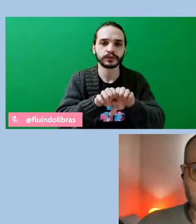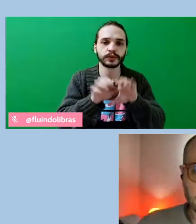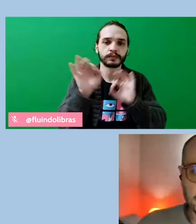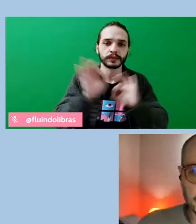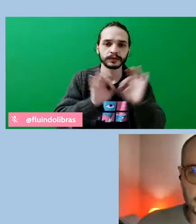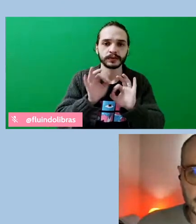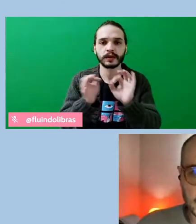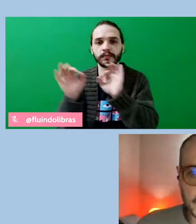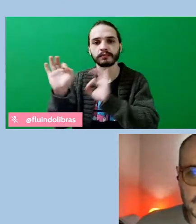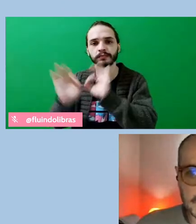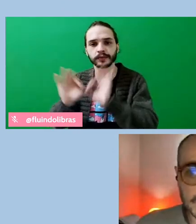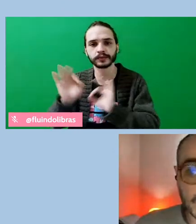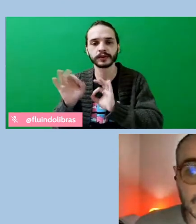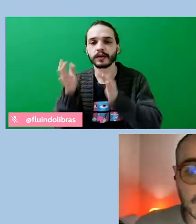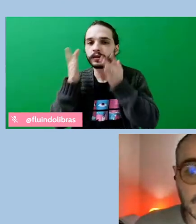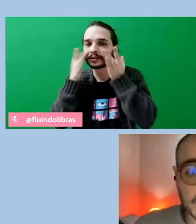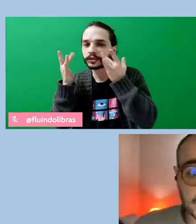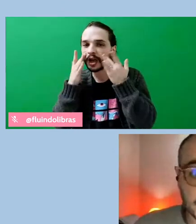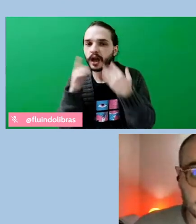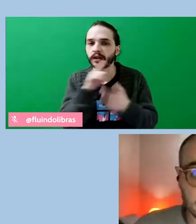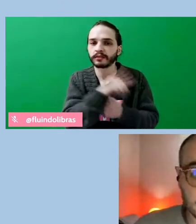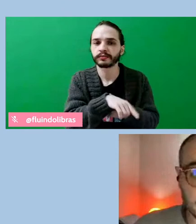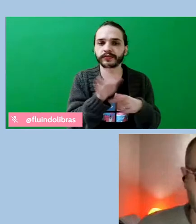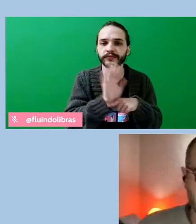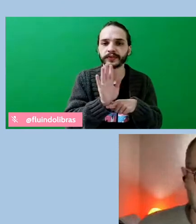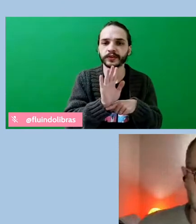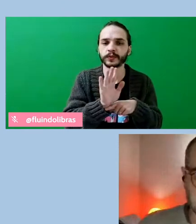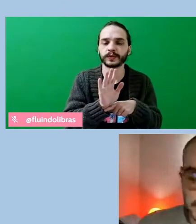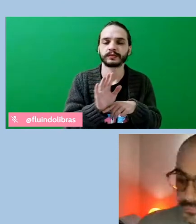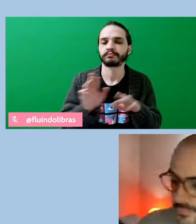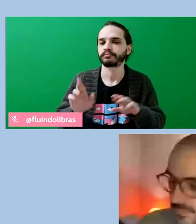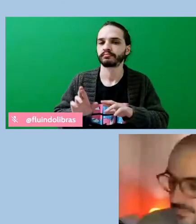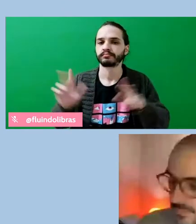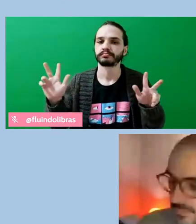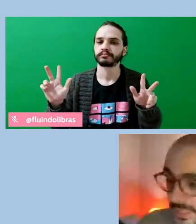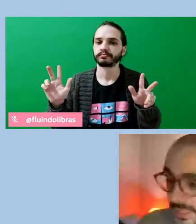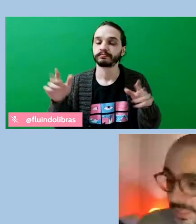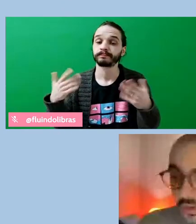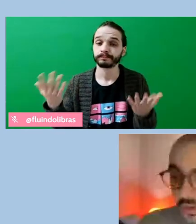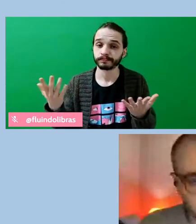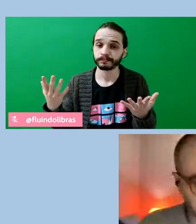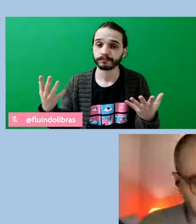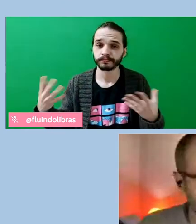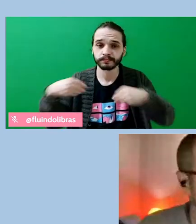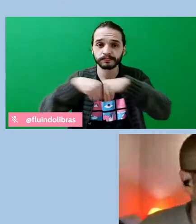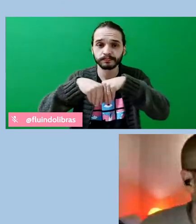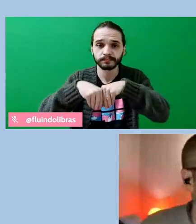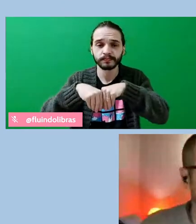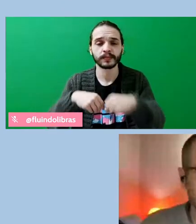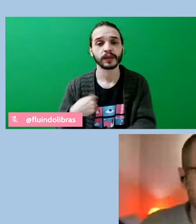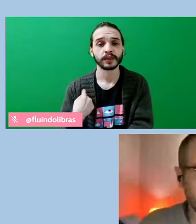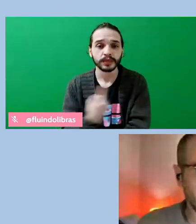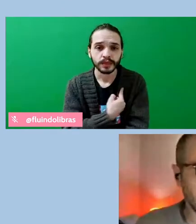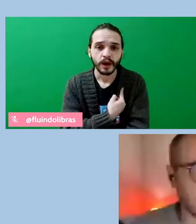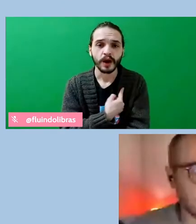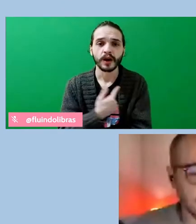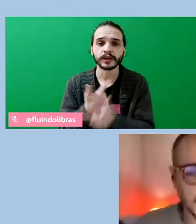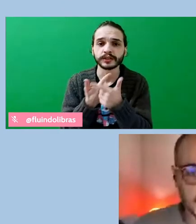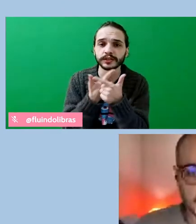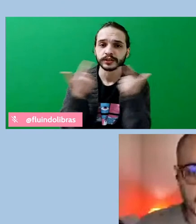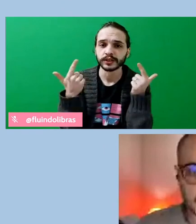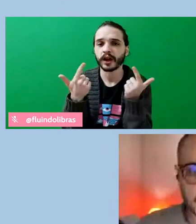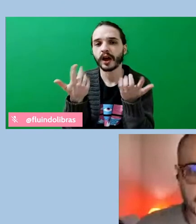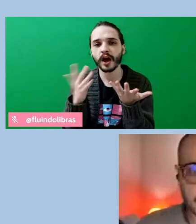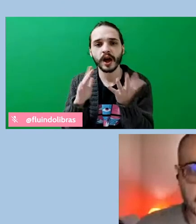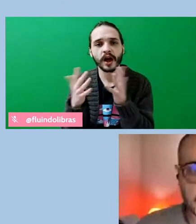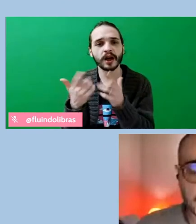Quando a gente fala, vamos fazer uma peça. No nosso caso especificamente, a gente teve uma sorte, de uma certa maneira, que o Diego Marchioro, que é